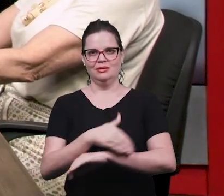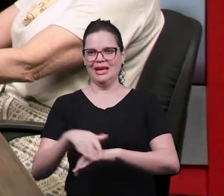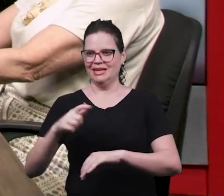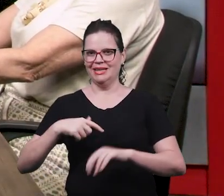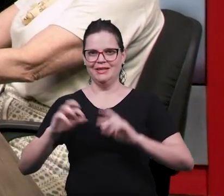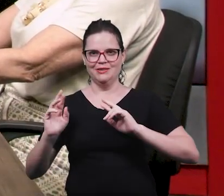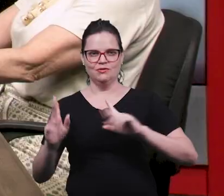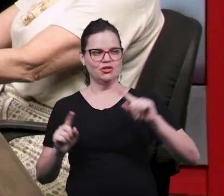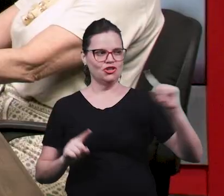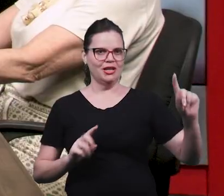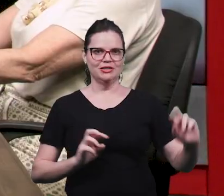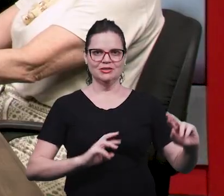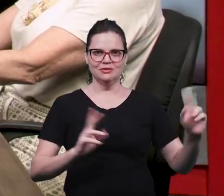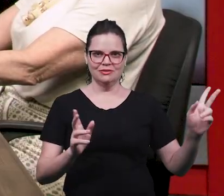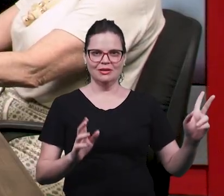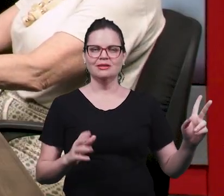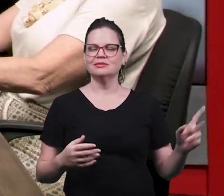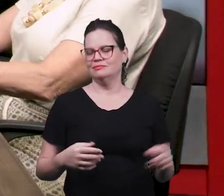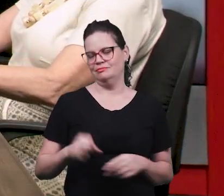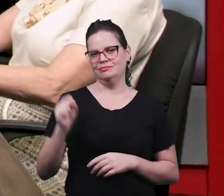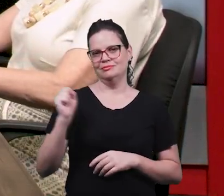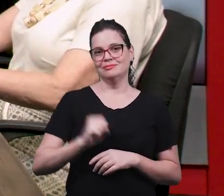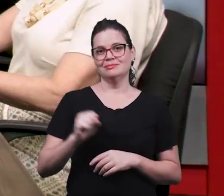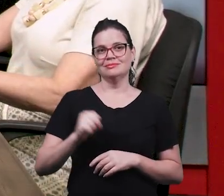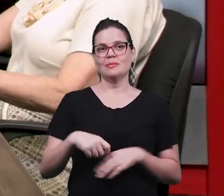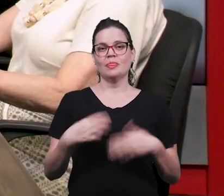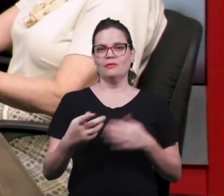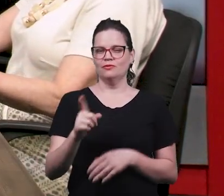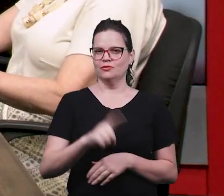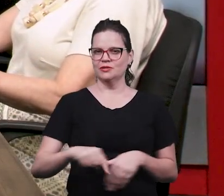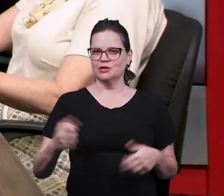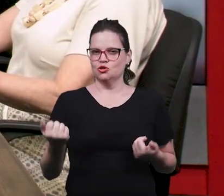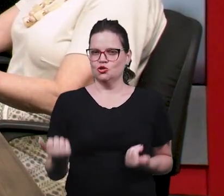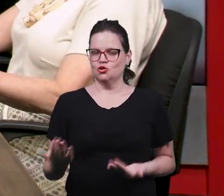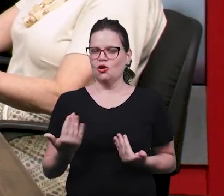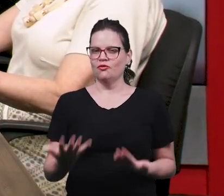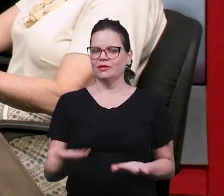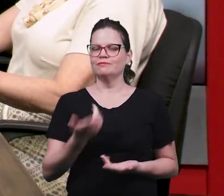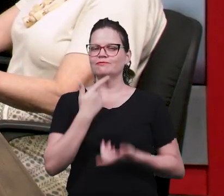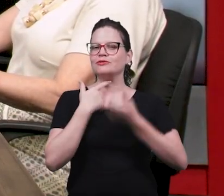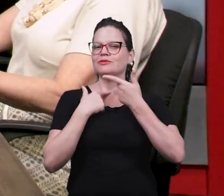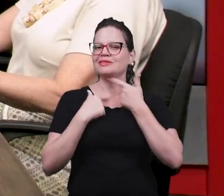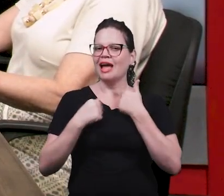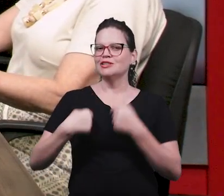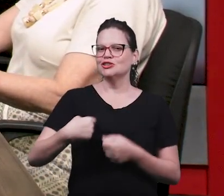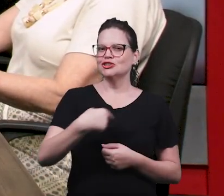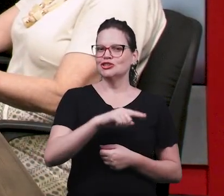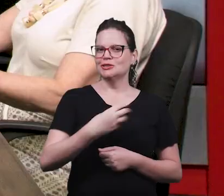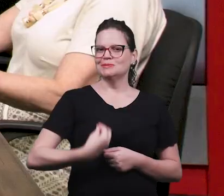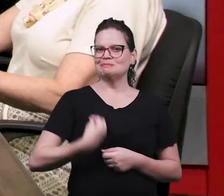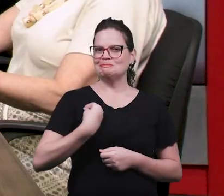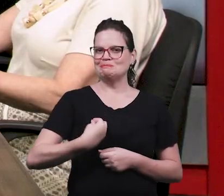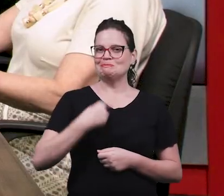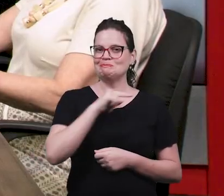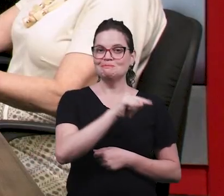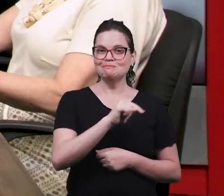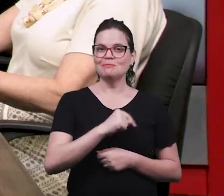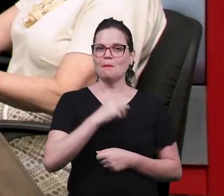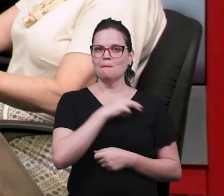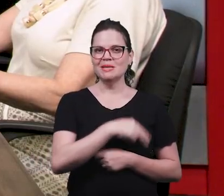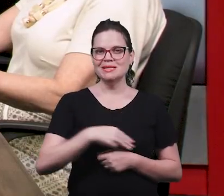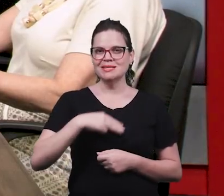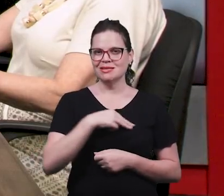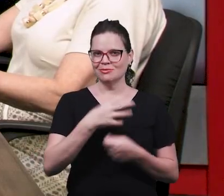Então, eu falo especialmente para os jovens que têm desejo de conhecer, participar do trabalho